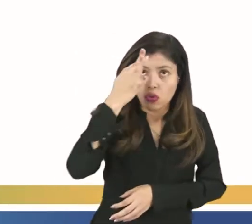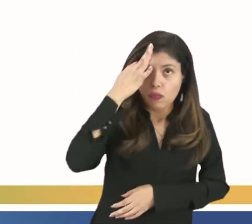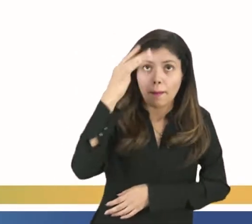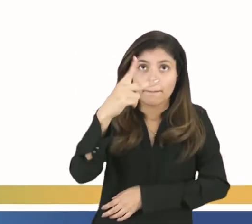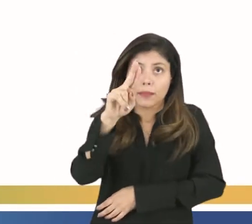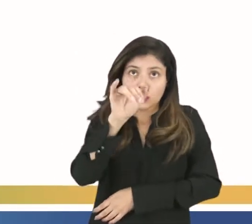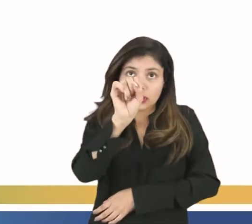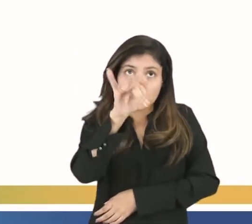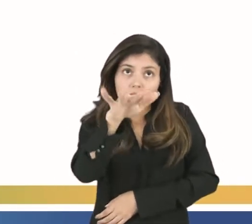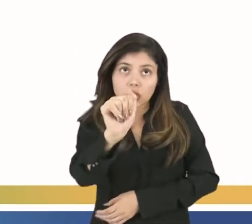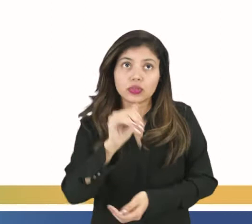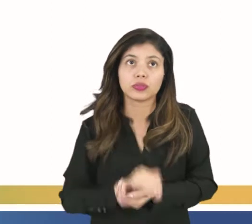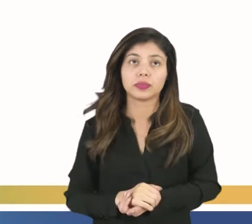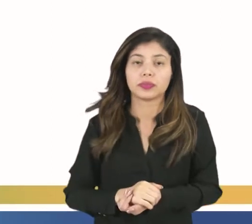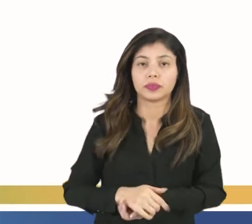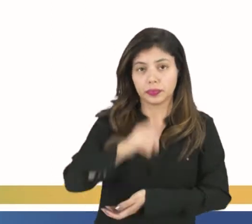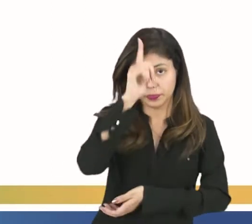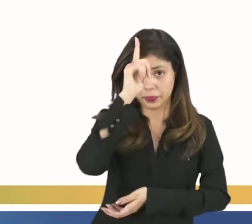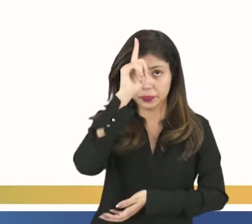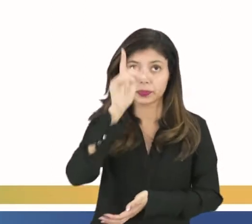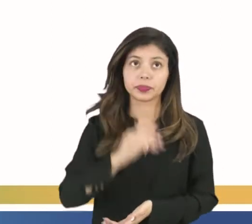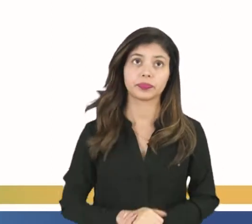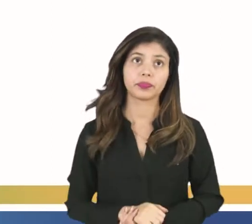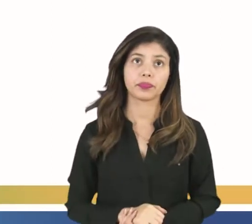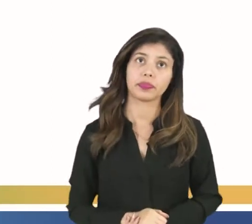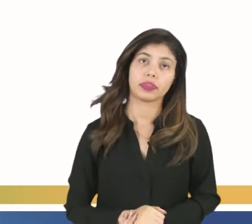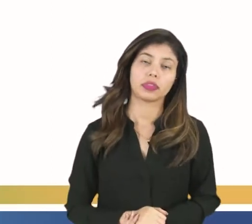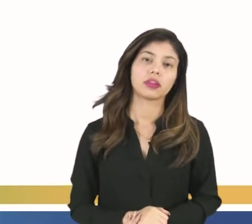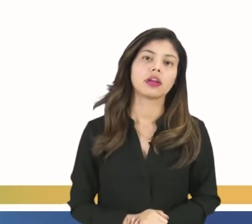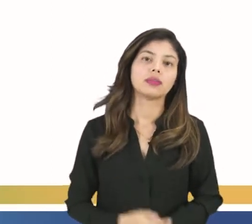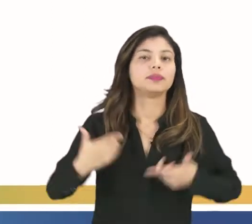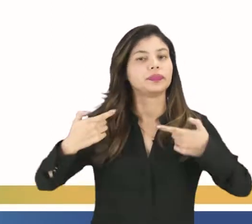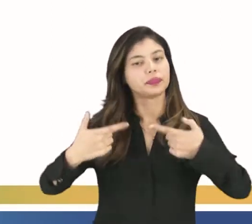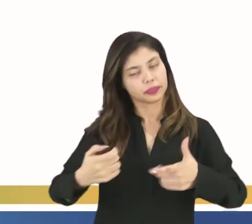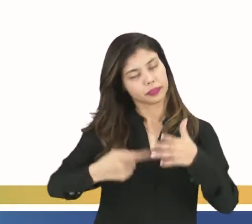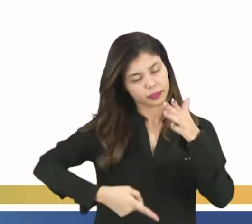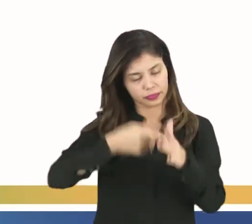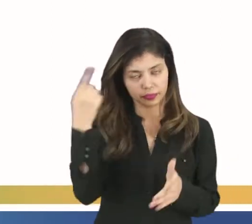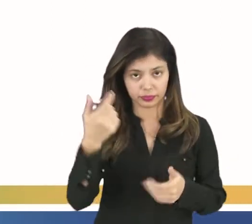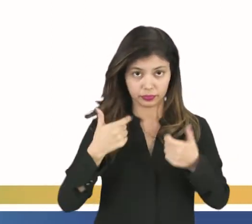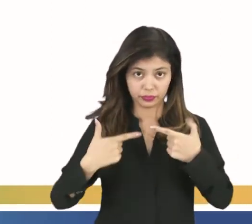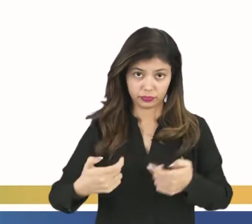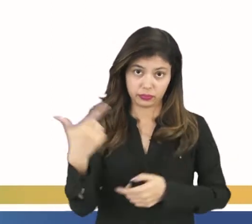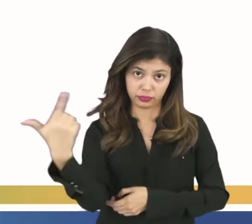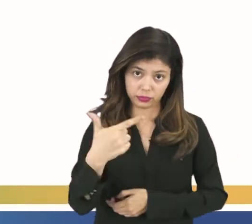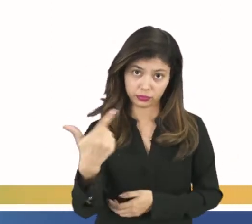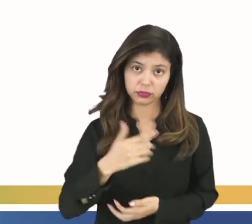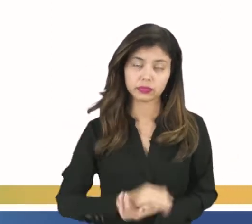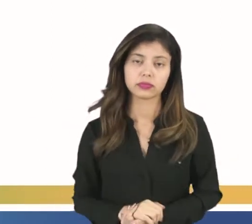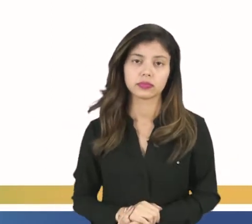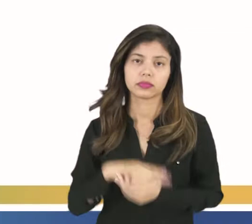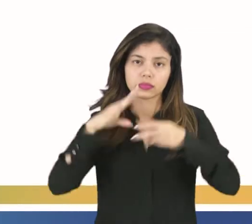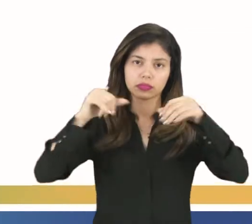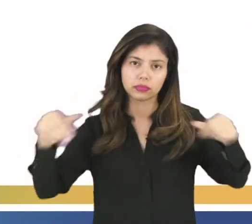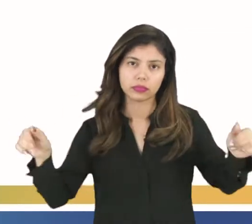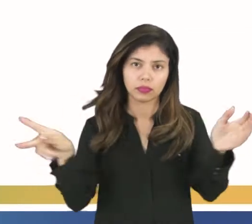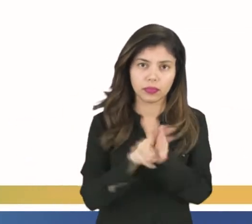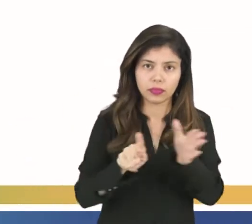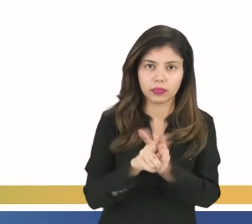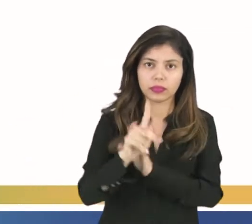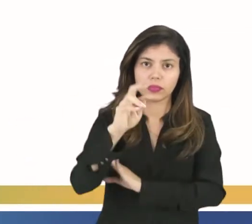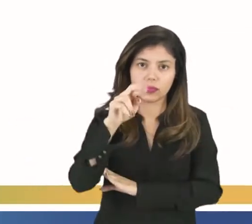na época, a Prússia fazia parte da Alemanha. Com as guerras, Primeira e Segunda Guerra Mundial, o território da Prússia, na